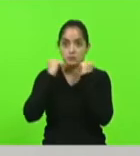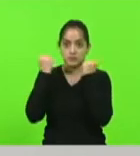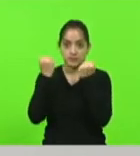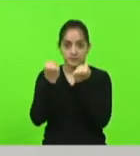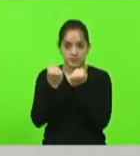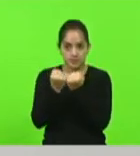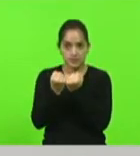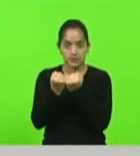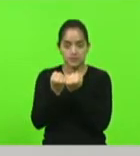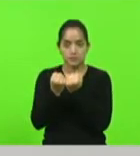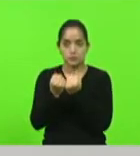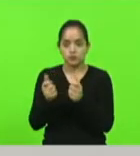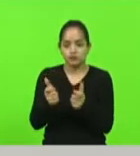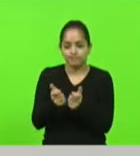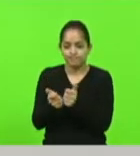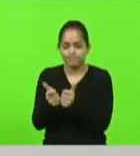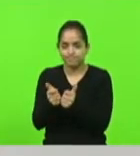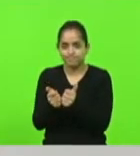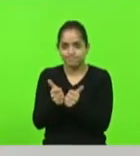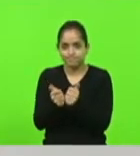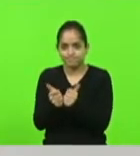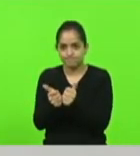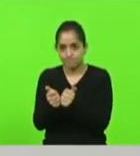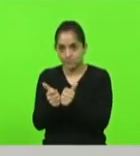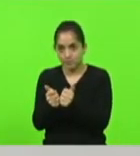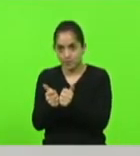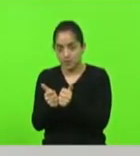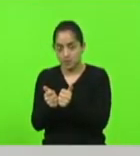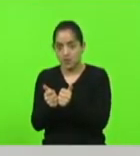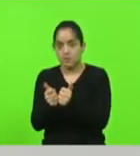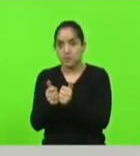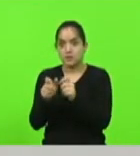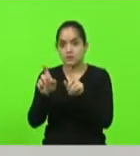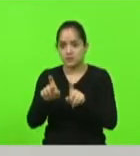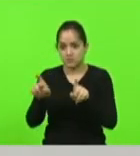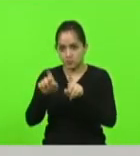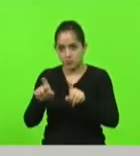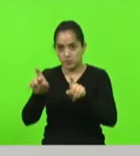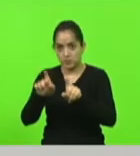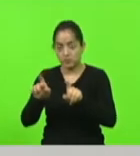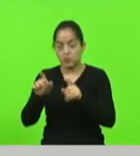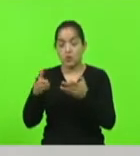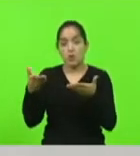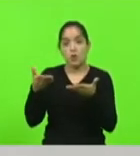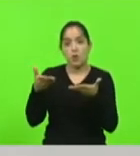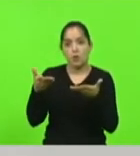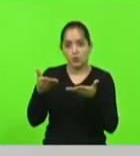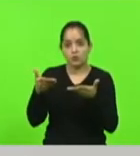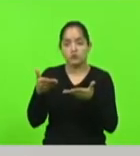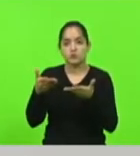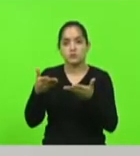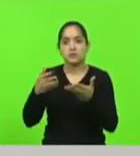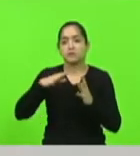os games. Os games são os joguinhos de computador que hoje virou febre